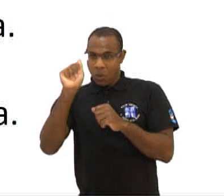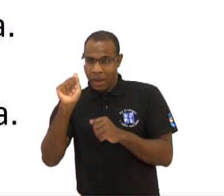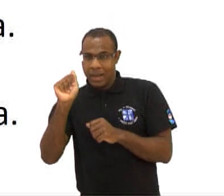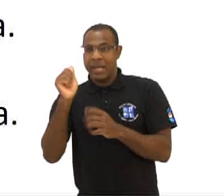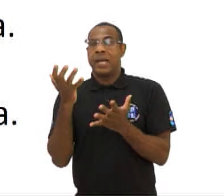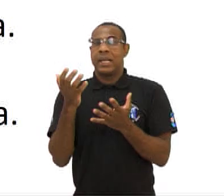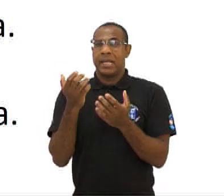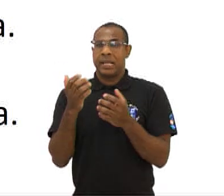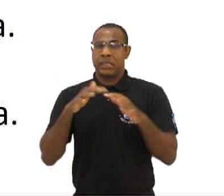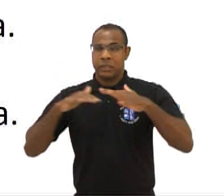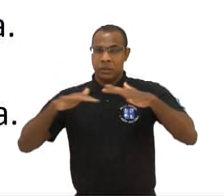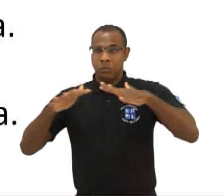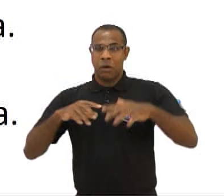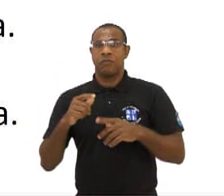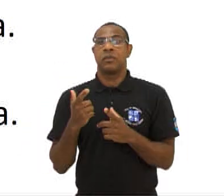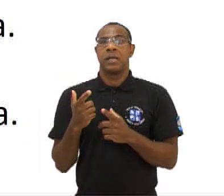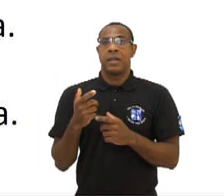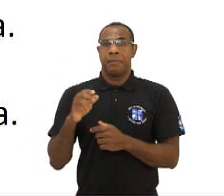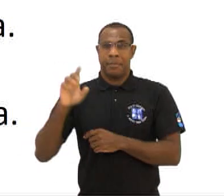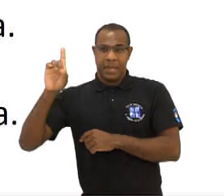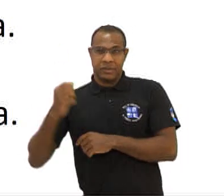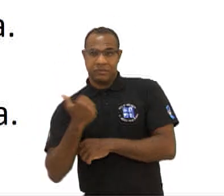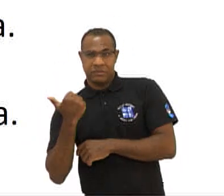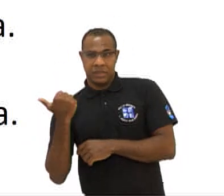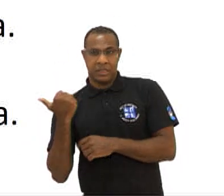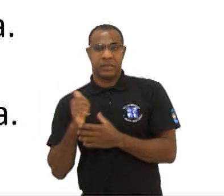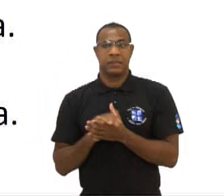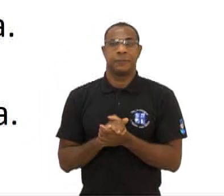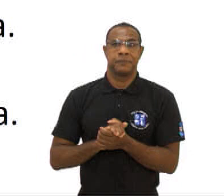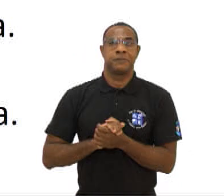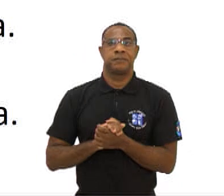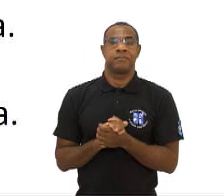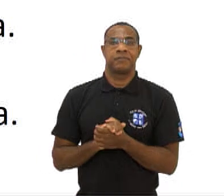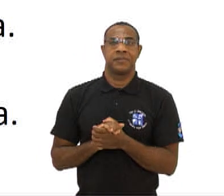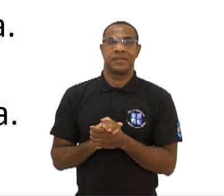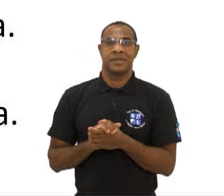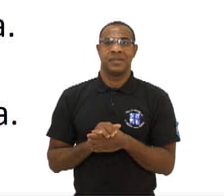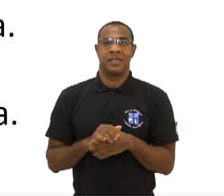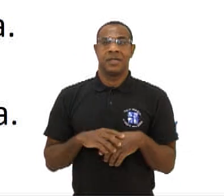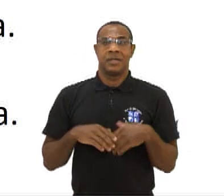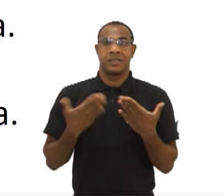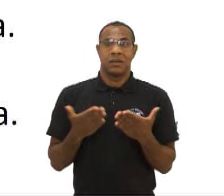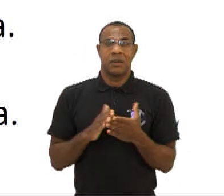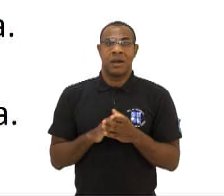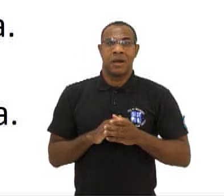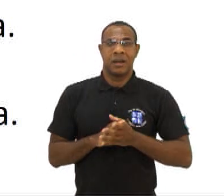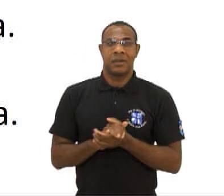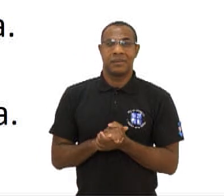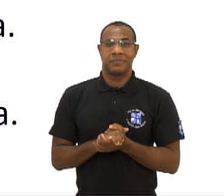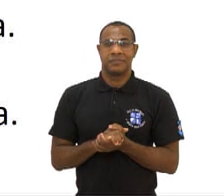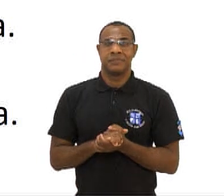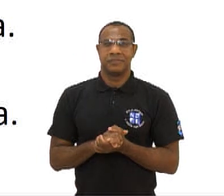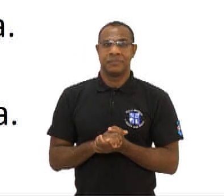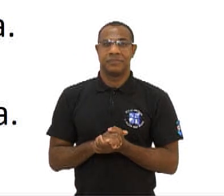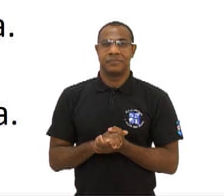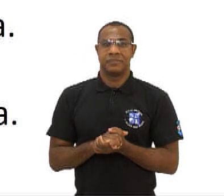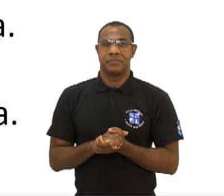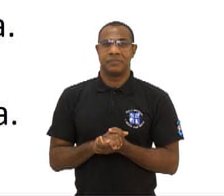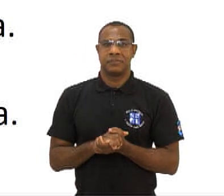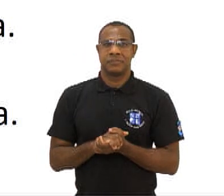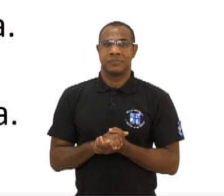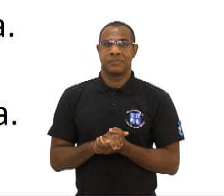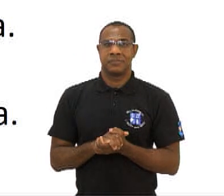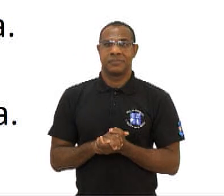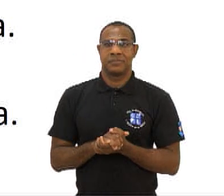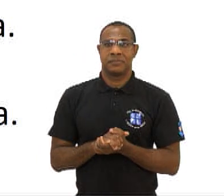velocidade do carrinho B ela é maior que 0, e a velocidade do carrinho B ele é menor que o carrinho A, e o carrinho A se